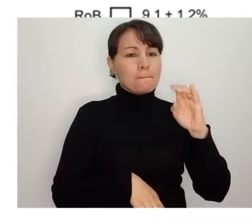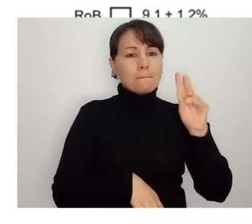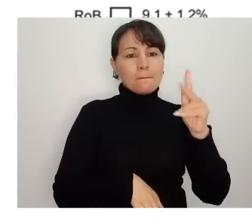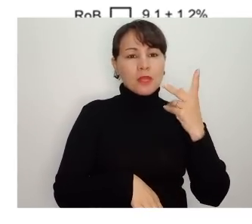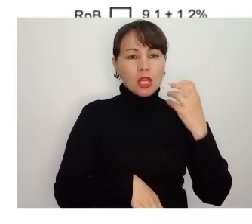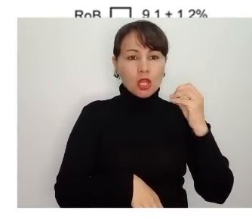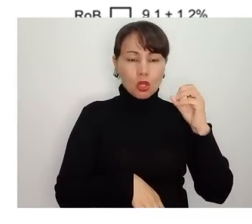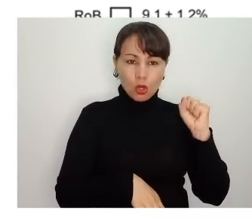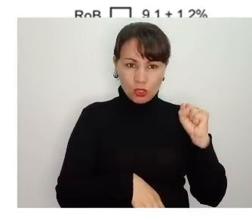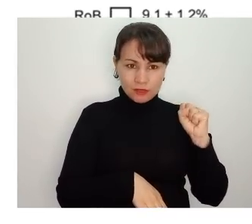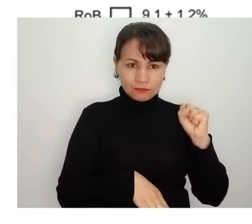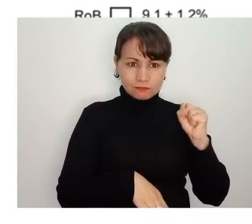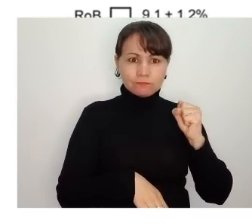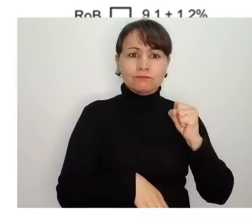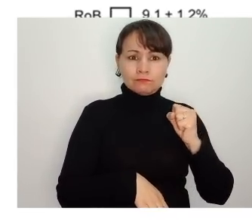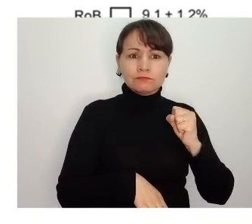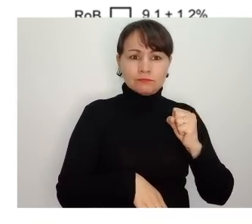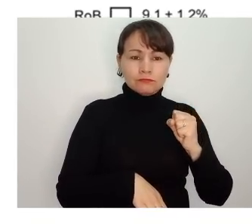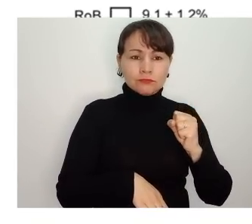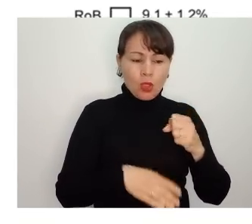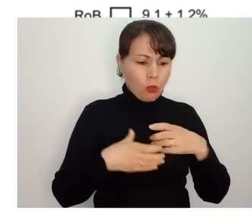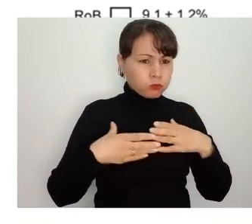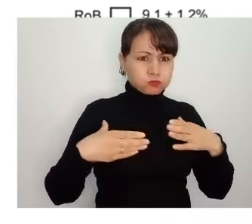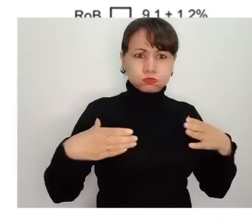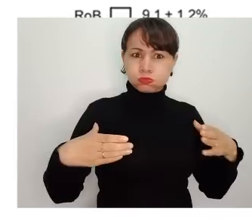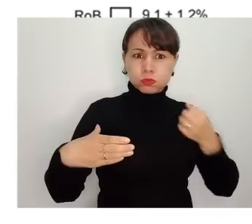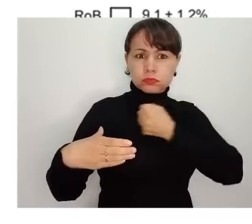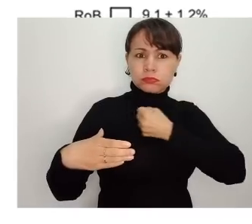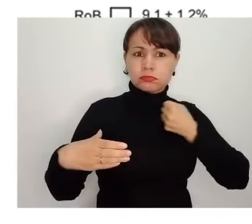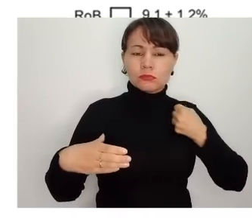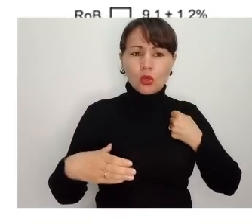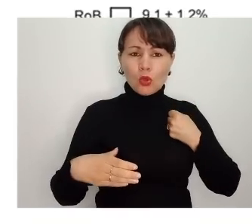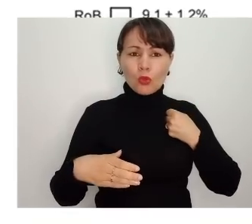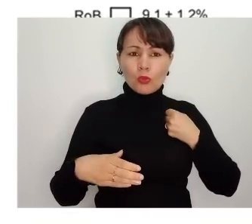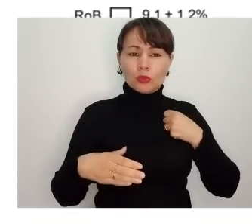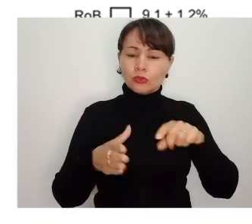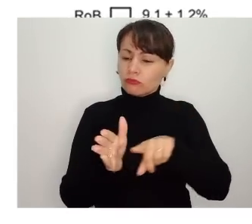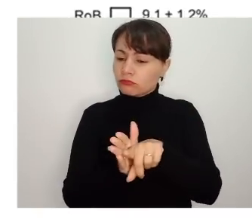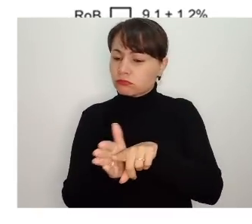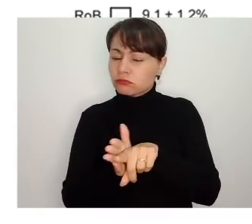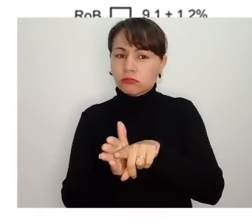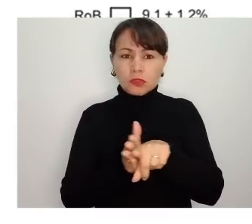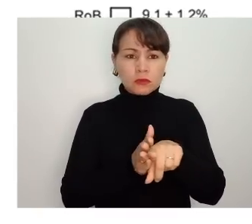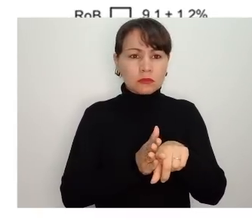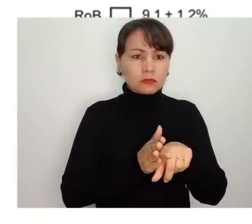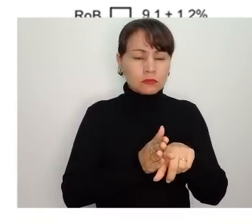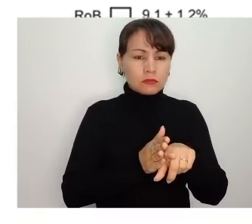de neurônios. É um número bastante grande, se nós formos analisar, né?